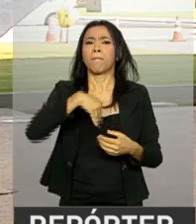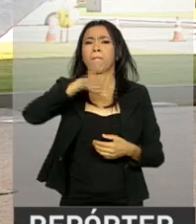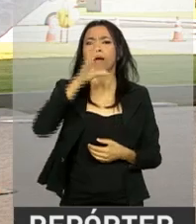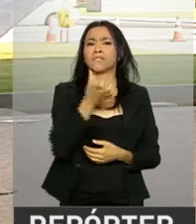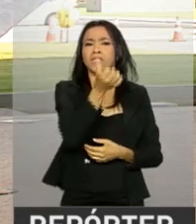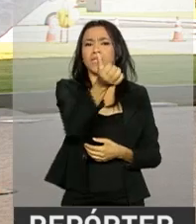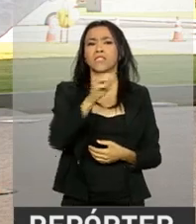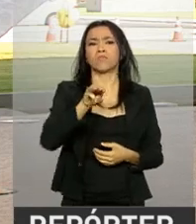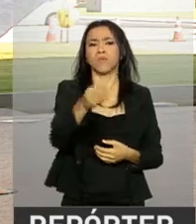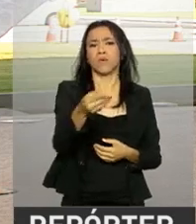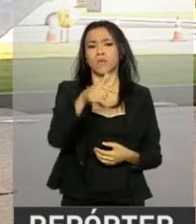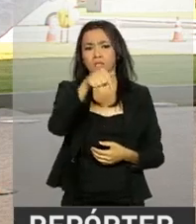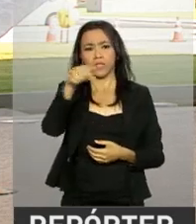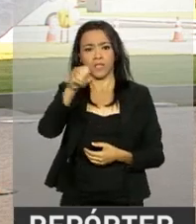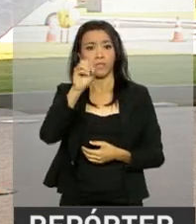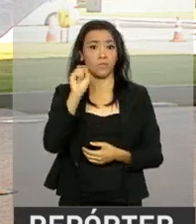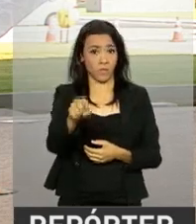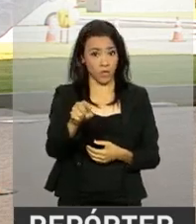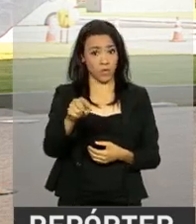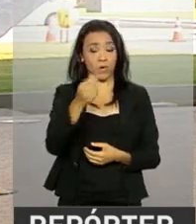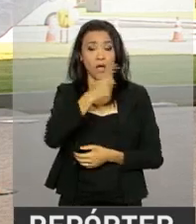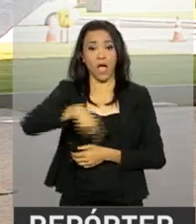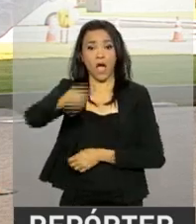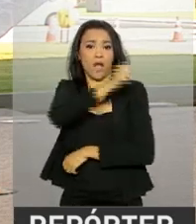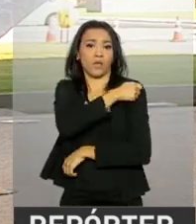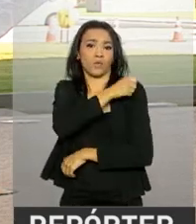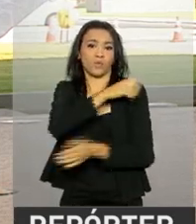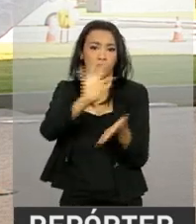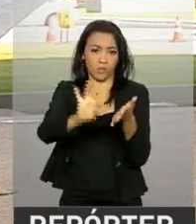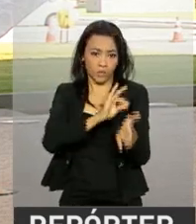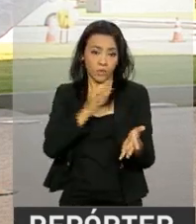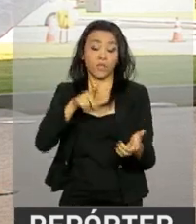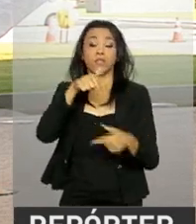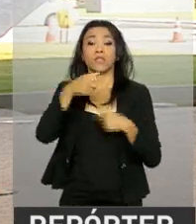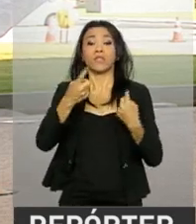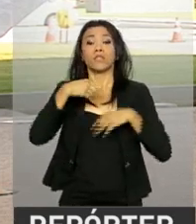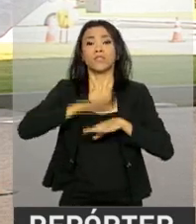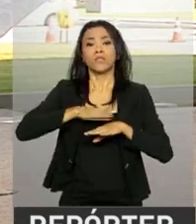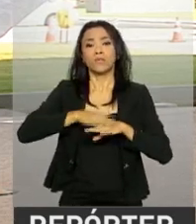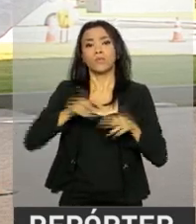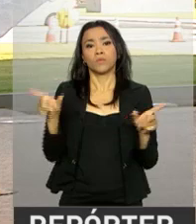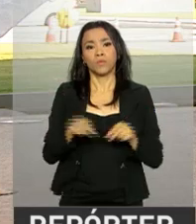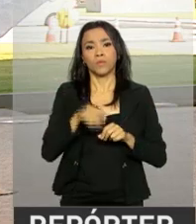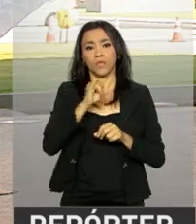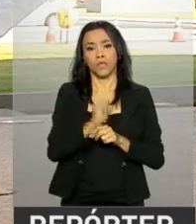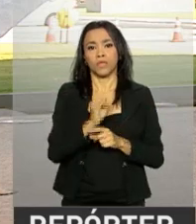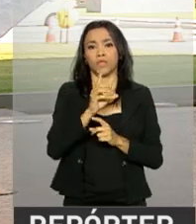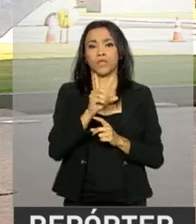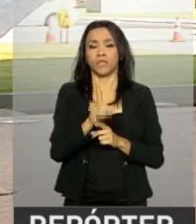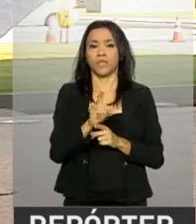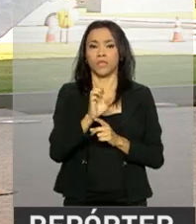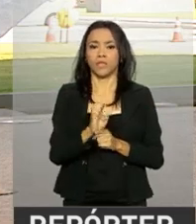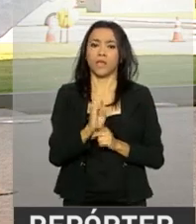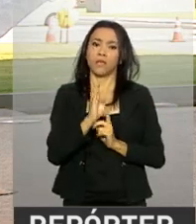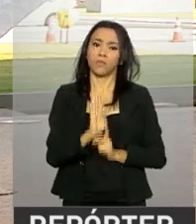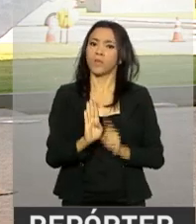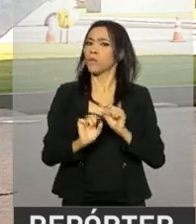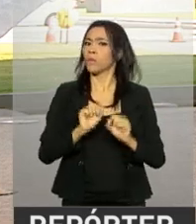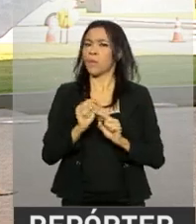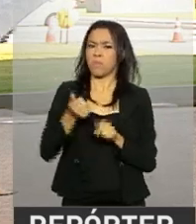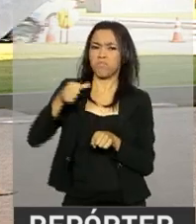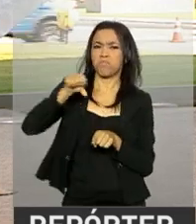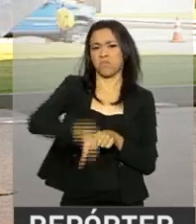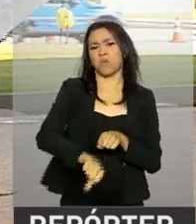matriculados no ano passado e que tem de acordo com o Ideb o índice de desenvolvimento da educação básica de 2015 o